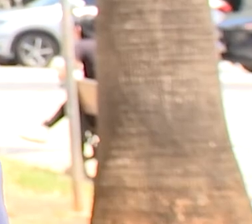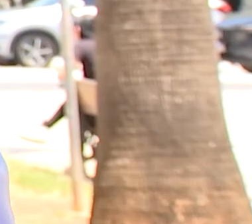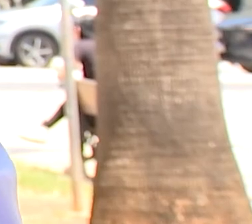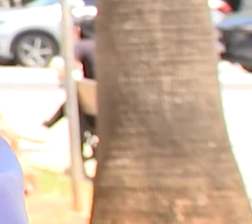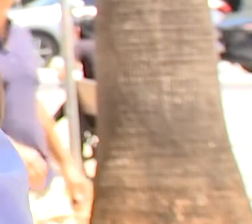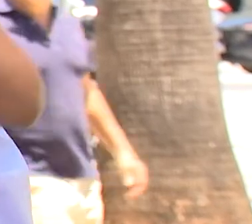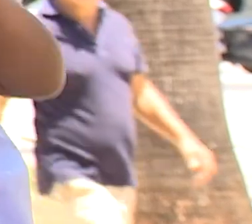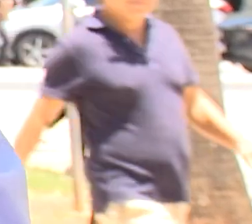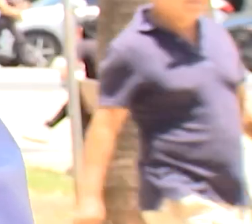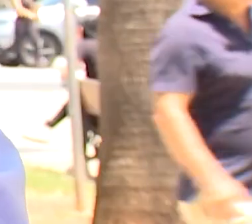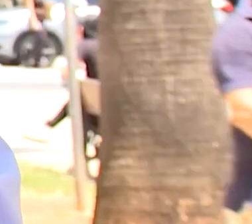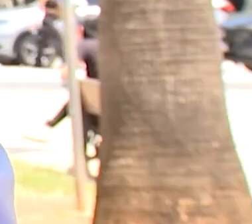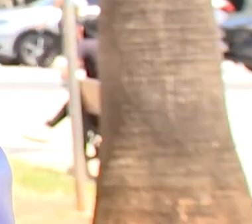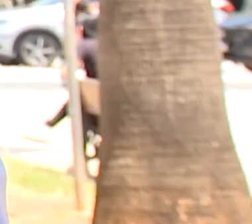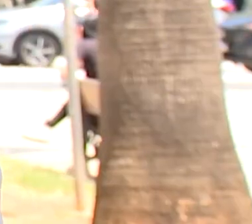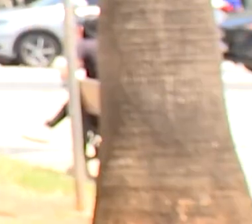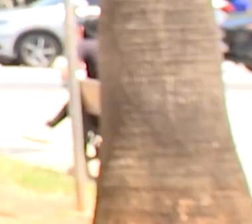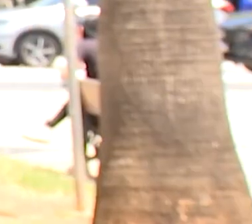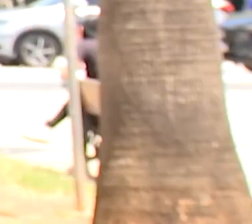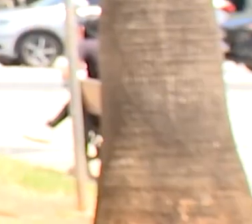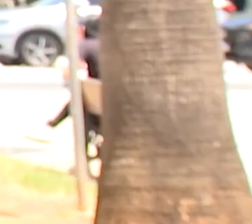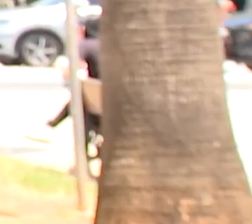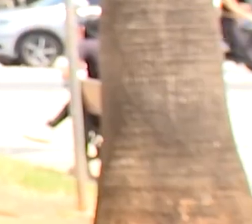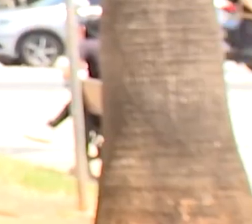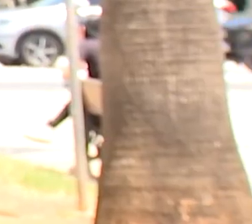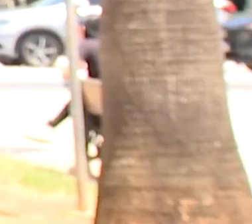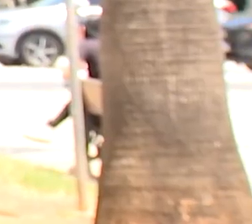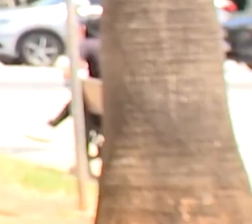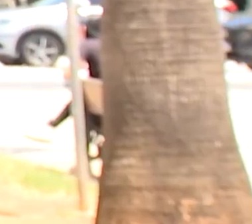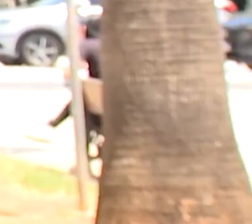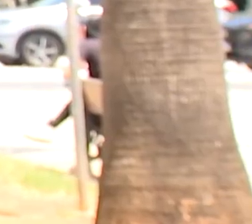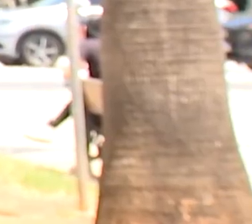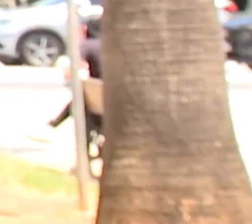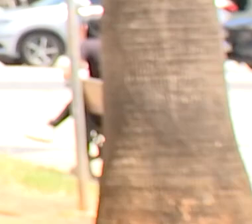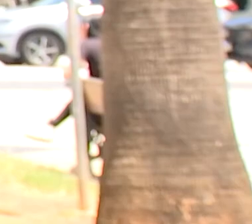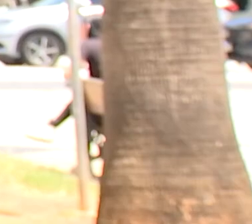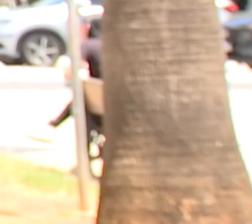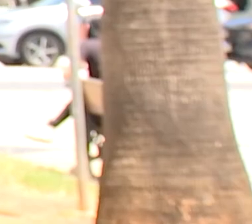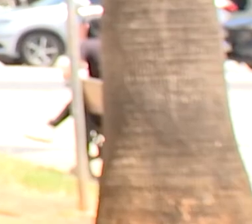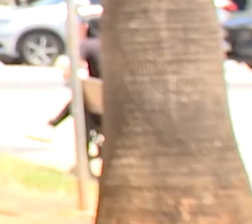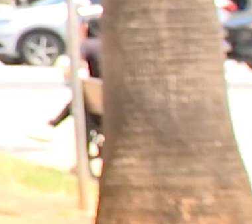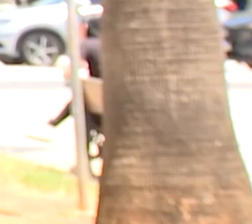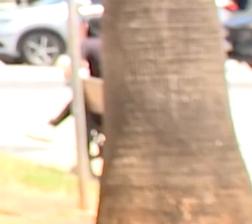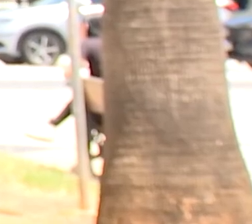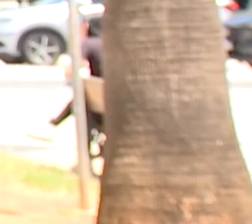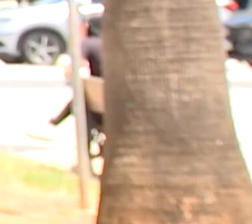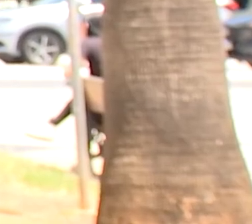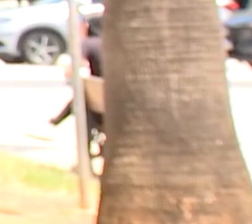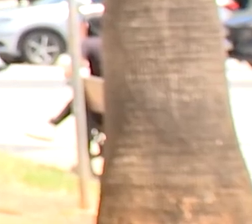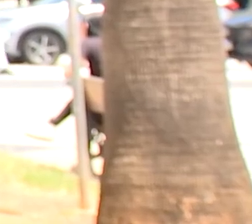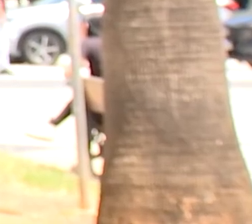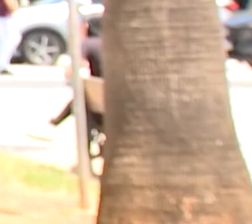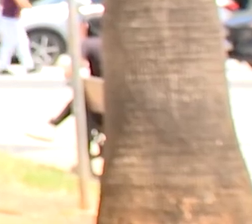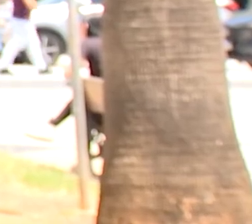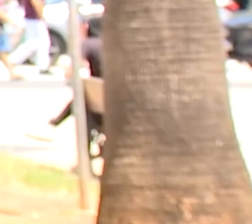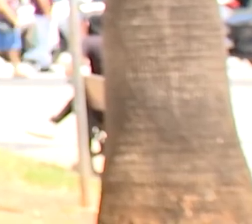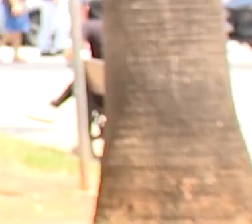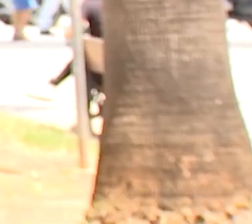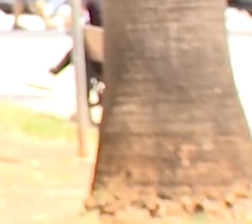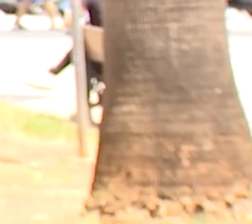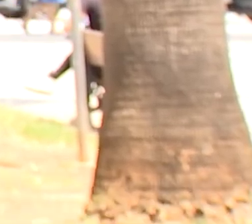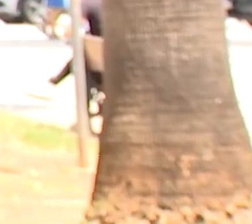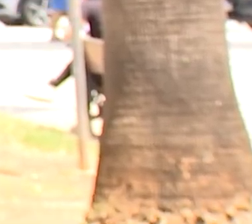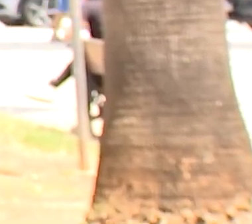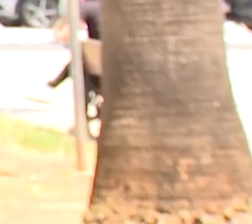não faz. Na verdade, queria estar lá, né? Como não tem jeito, vai levando. Então é uma saudade doída, essa